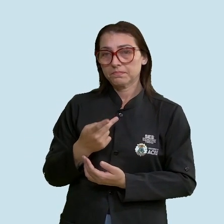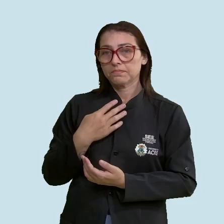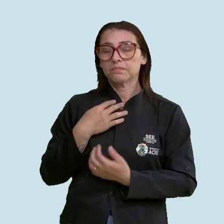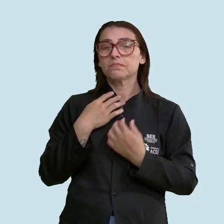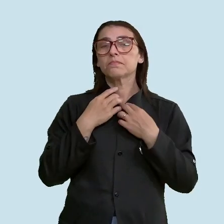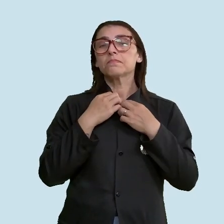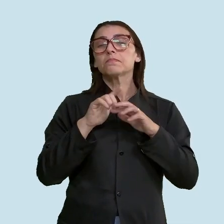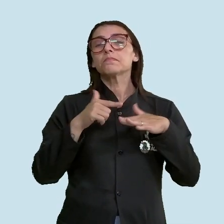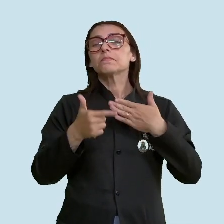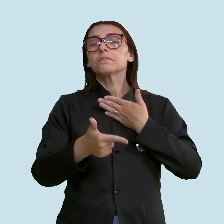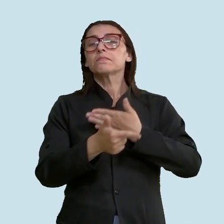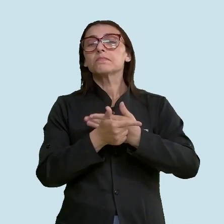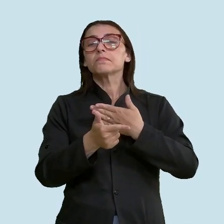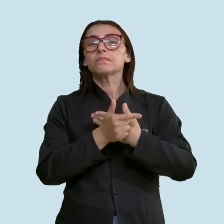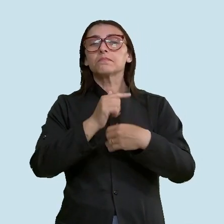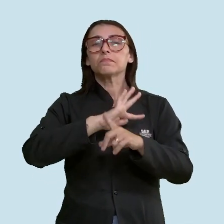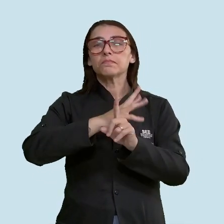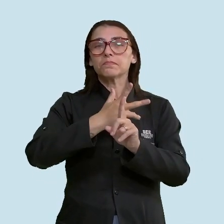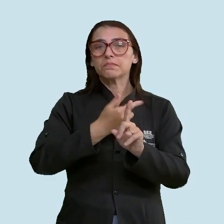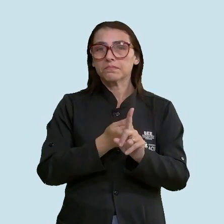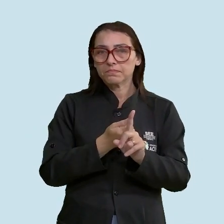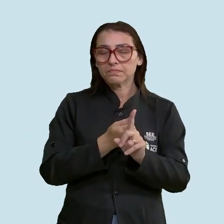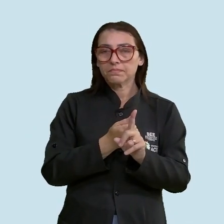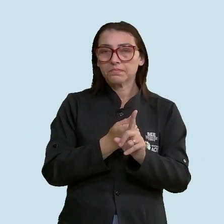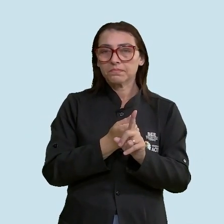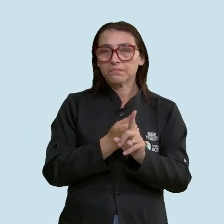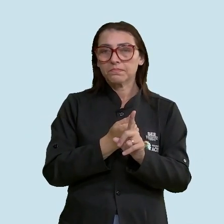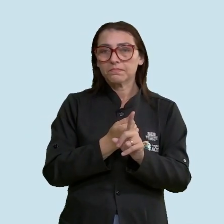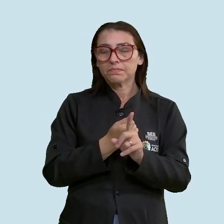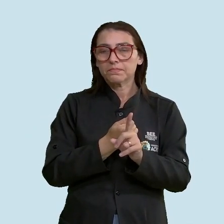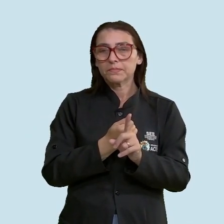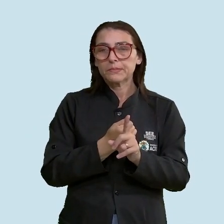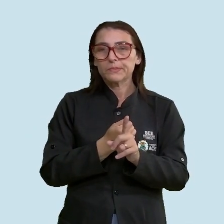qual é o papel da arte enquanto